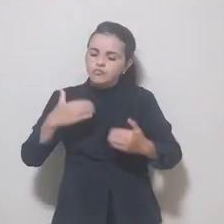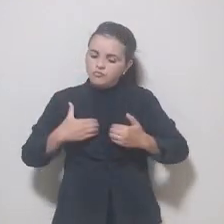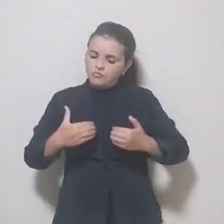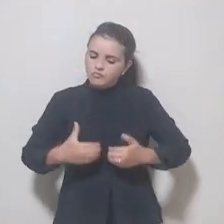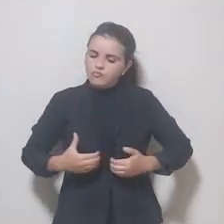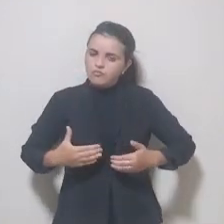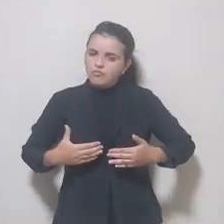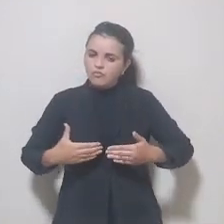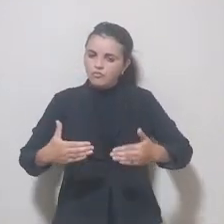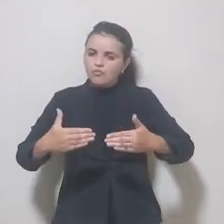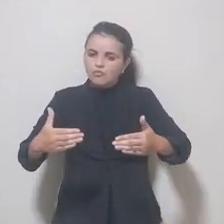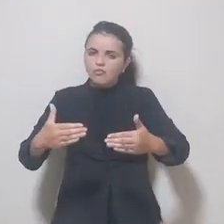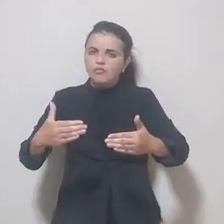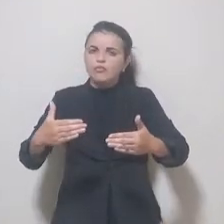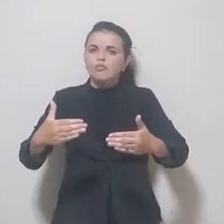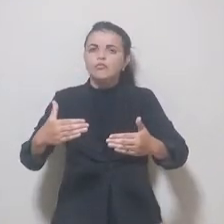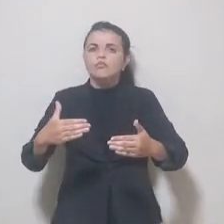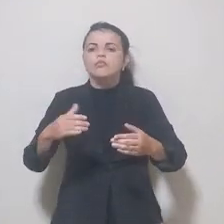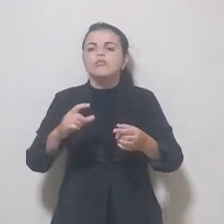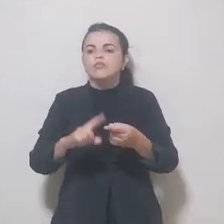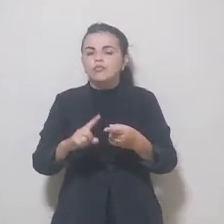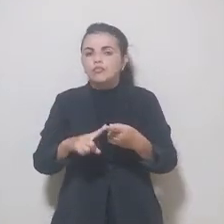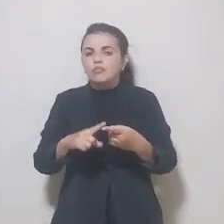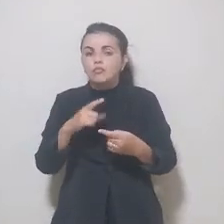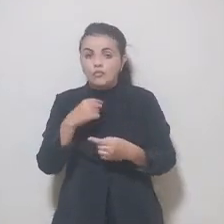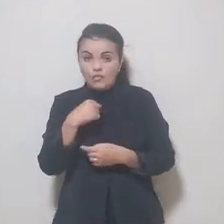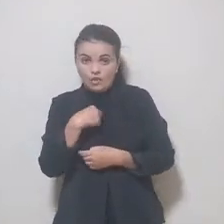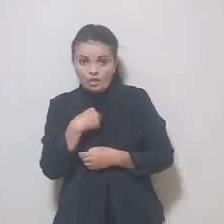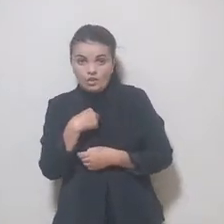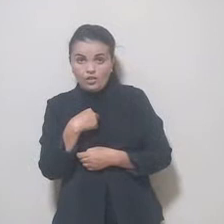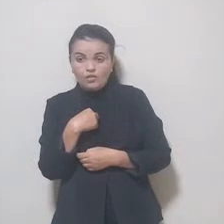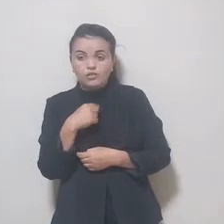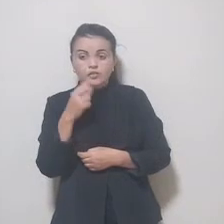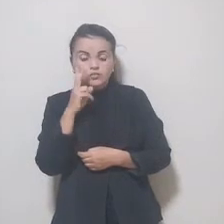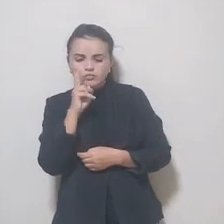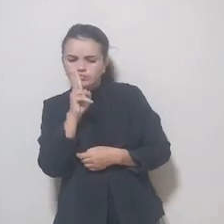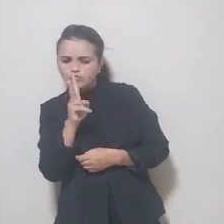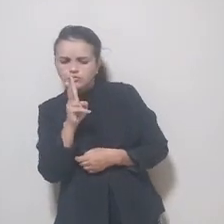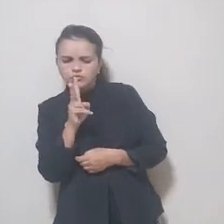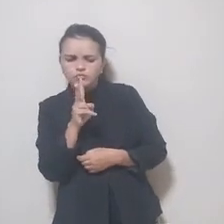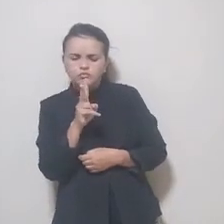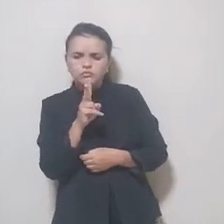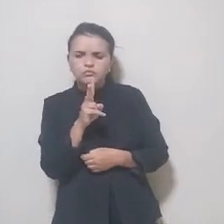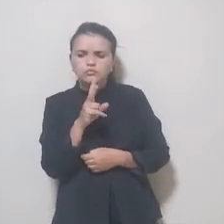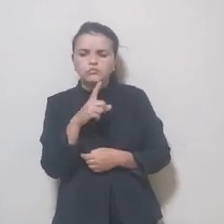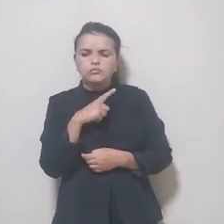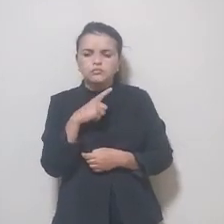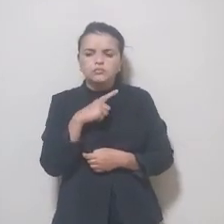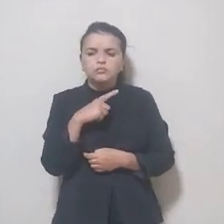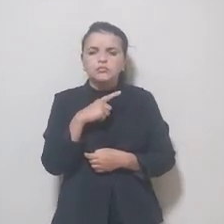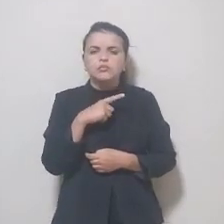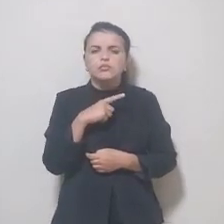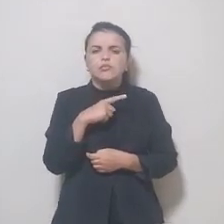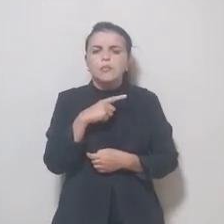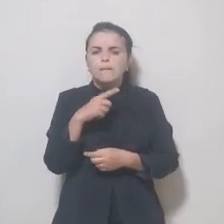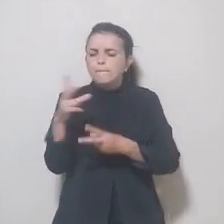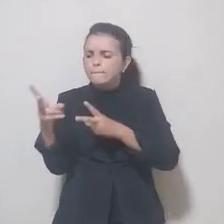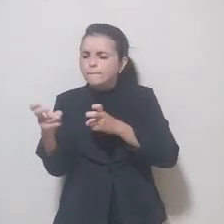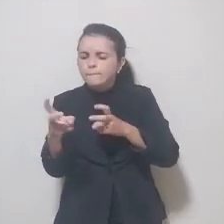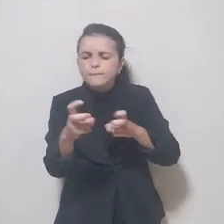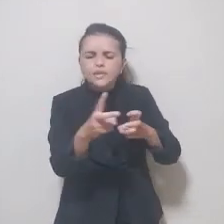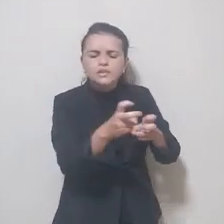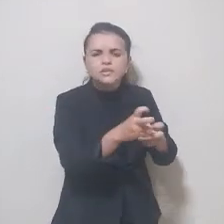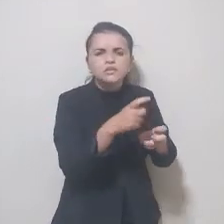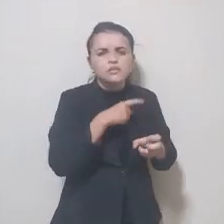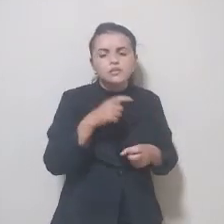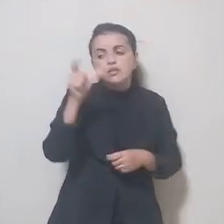eles fazem com que a gente consiga identificar. Então, se eu colocar eu e uma menina do meu lado, da minha idade, a gente consegue identificar